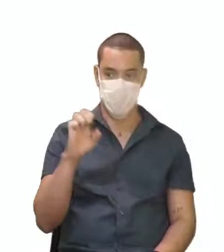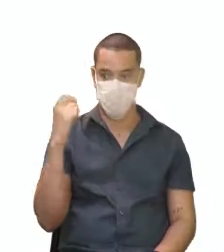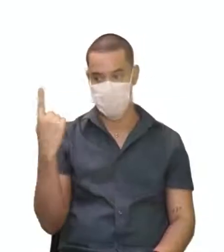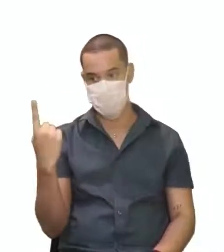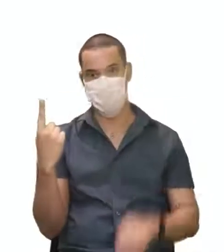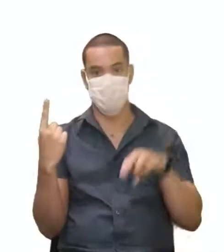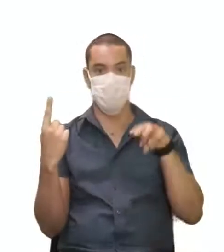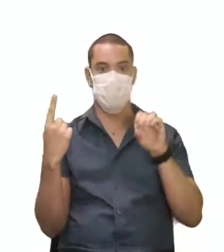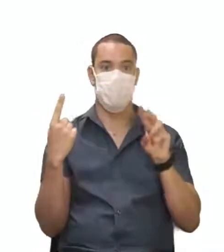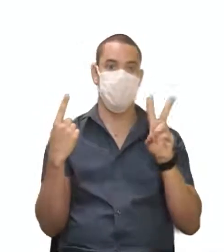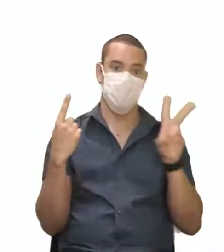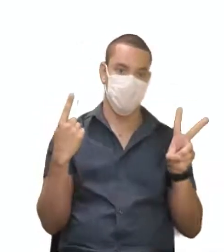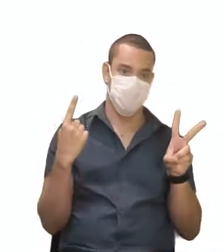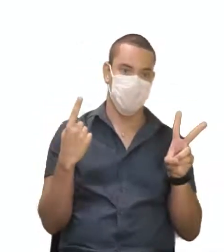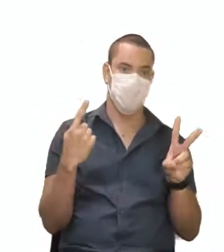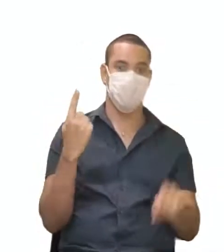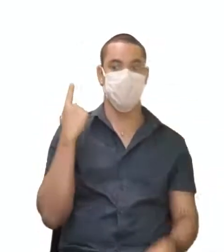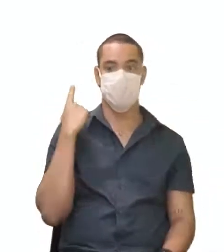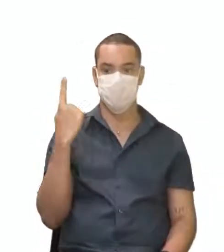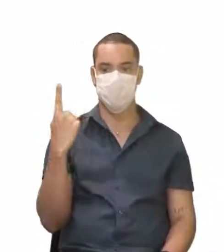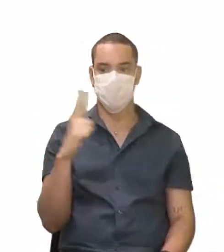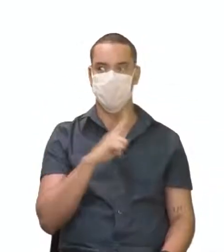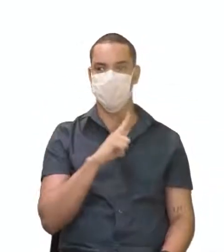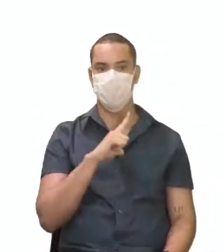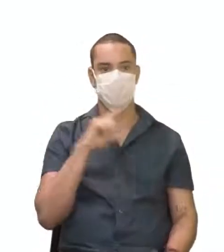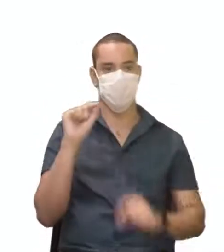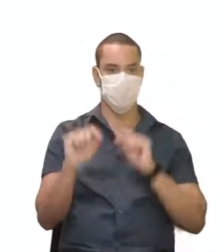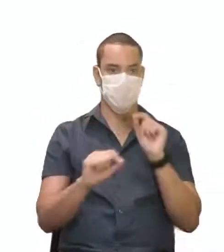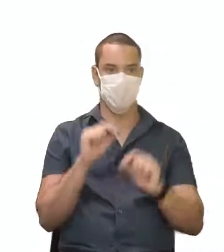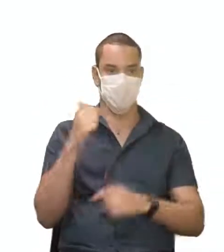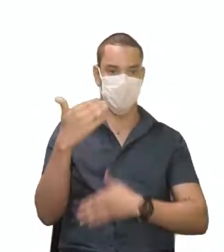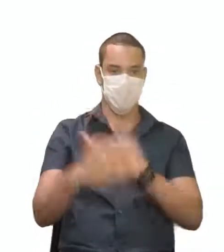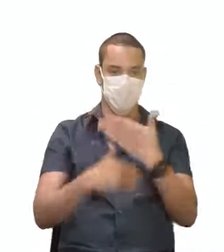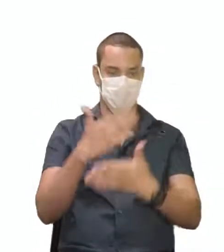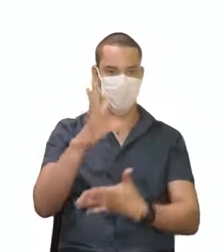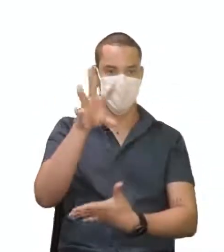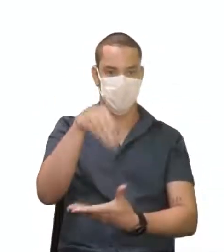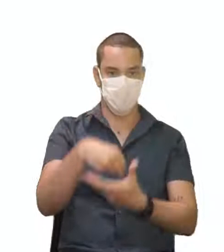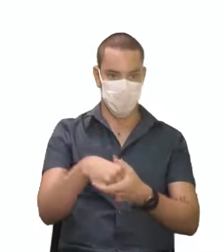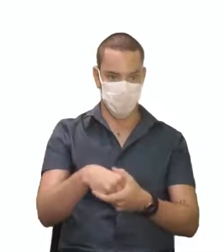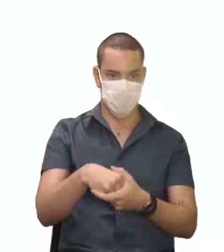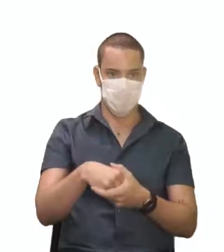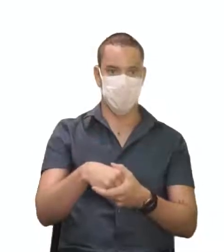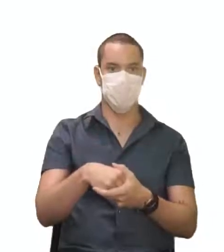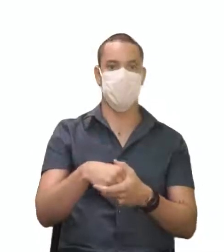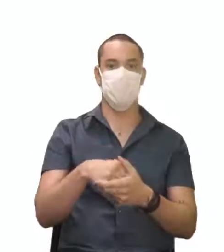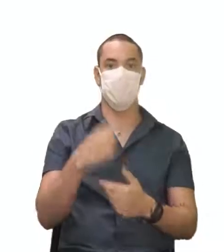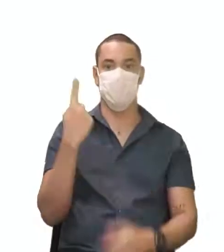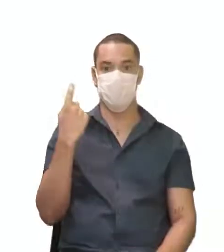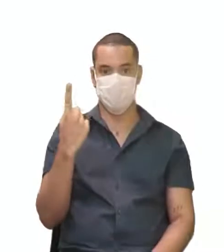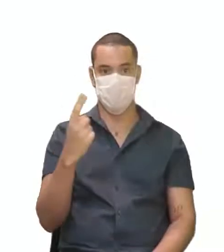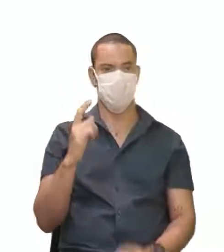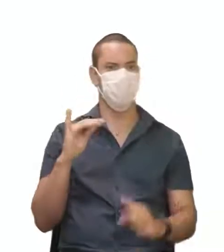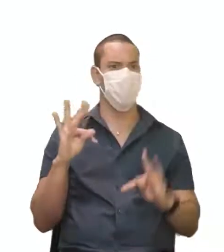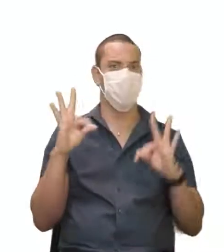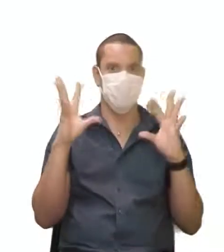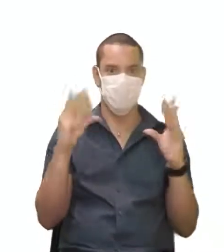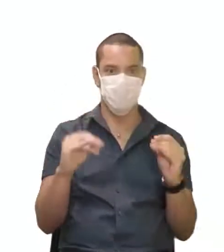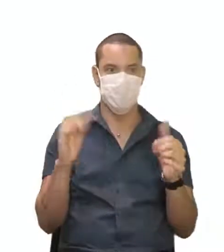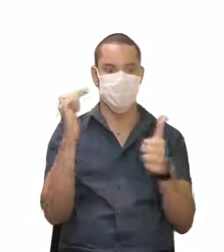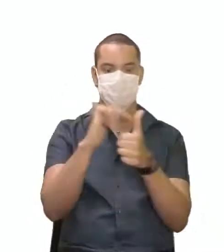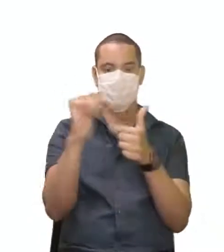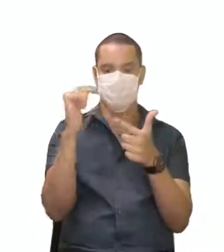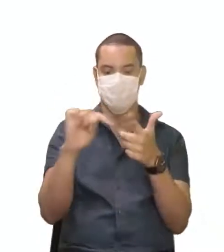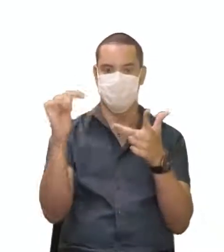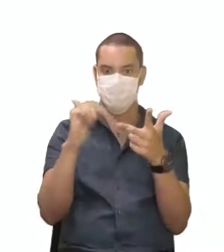2. Na meiose 1, eu tenho os processos dentro da prófase 1, todas aquelas 5, paquítono,